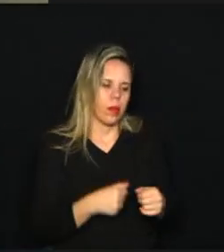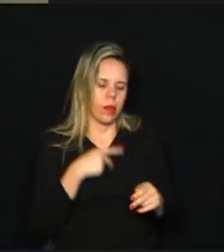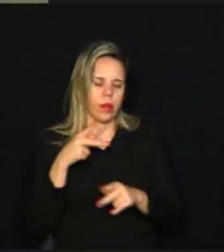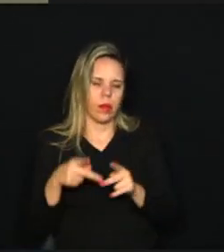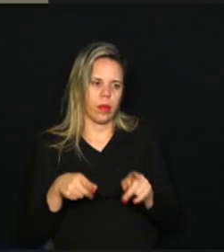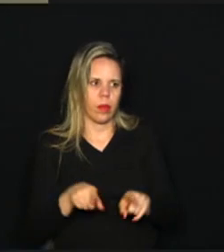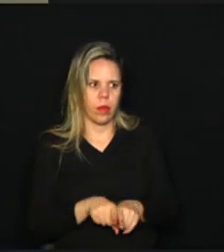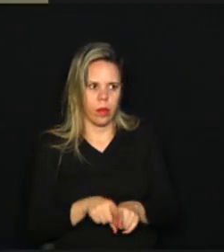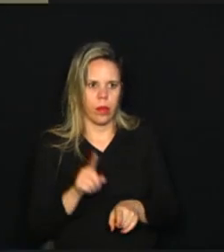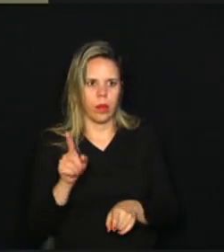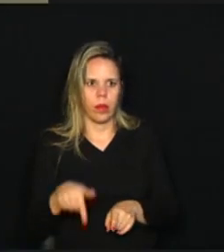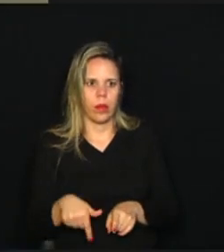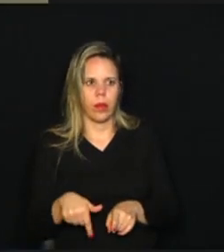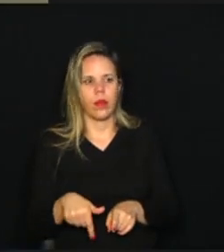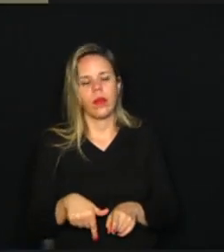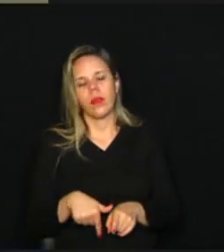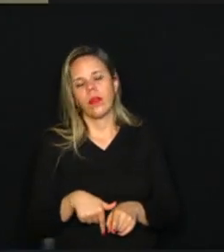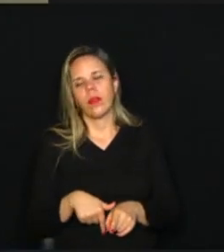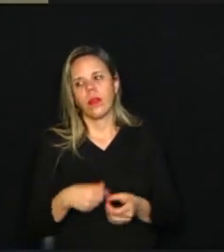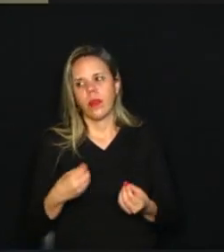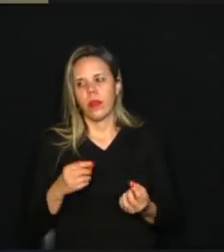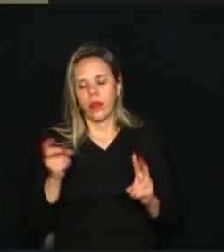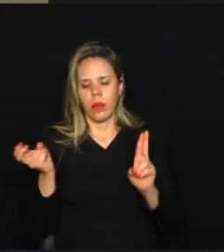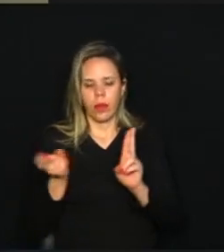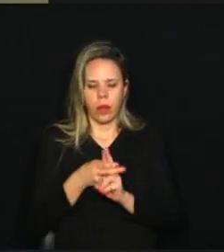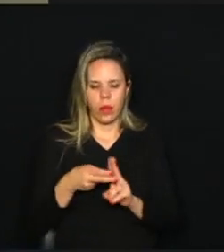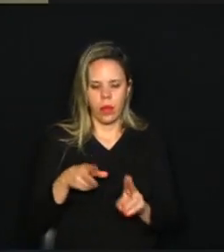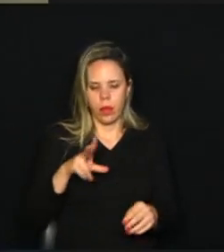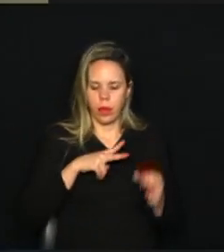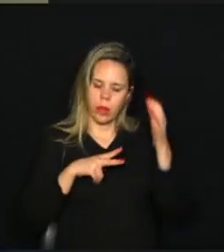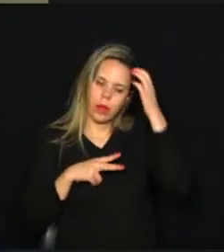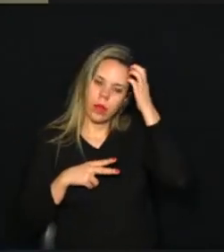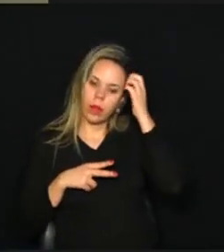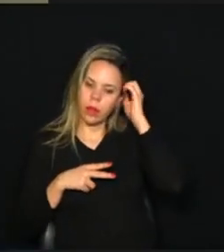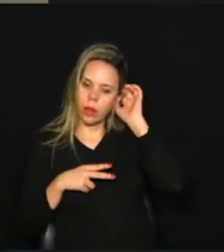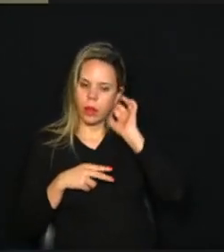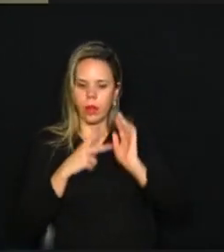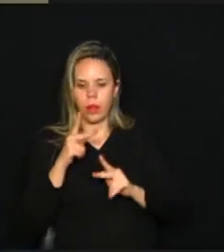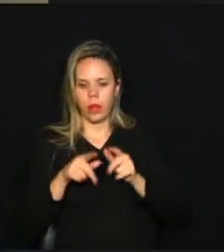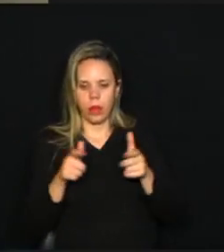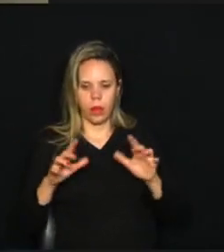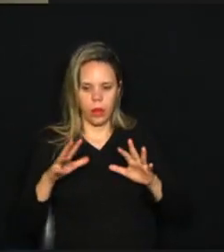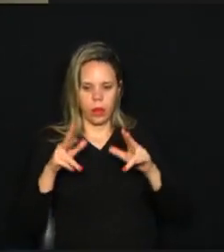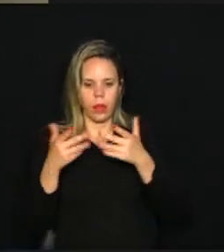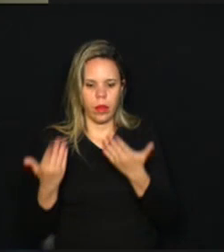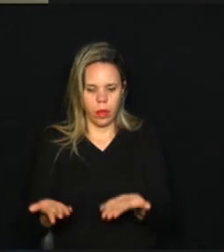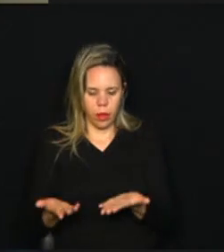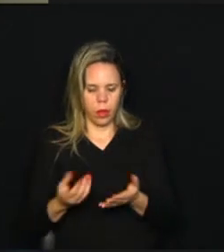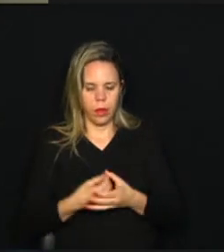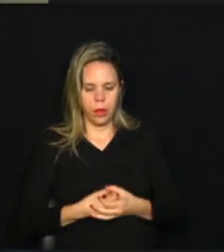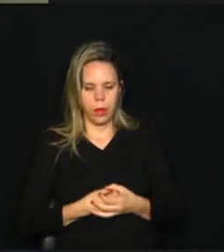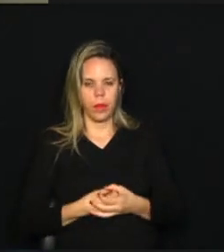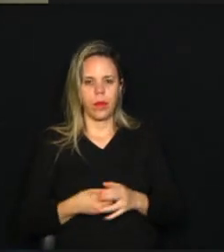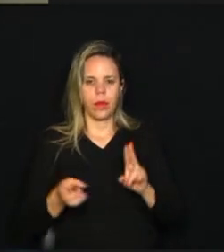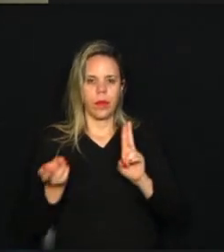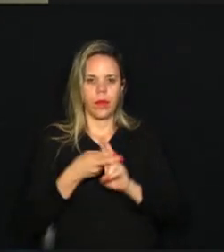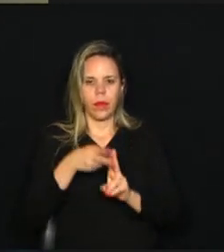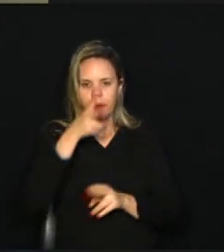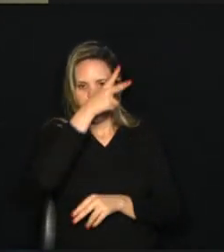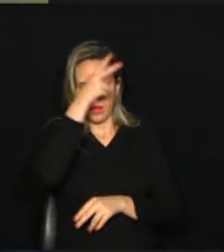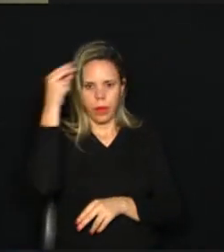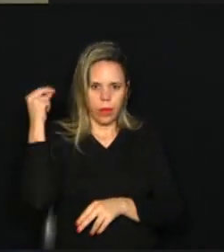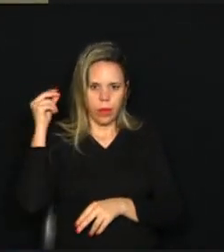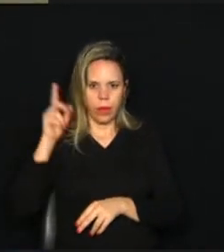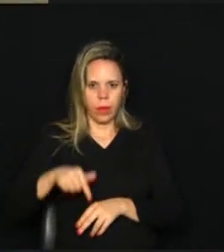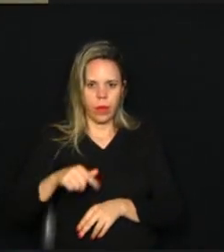população que é servida aí pelo sistema de saúde privado, mas para a população como um todo que é servida pelo SUS público, né? Que